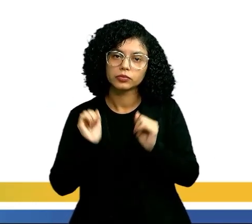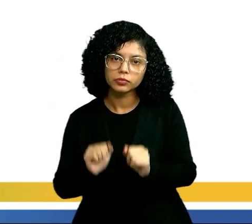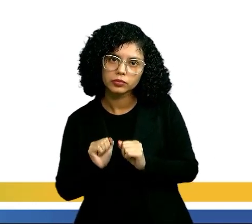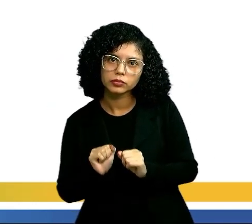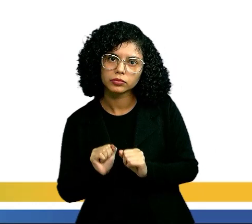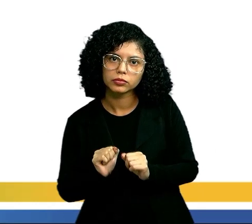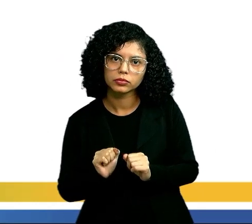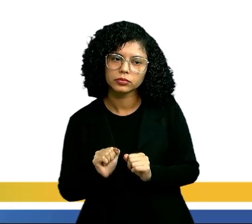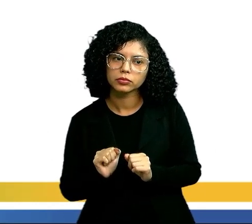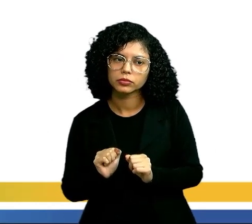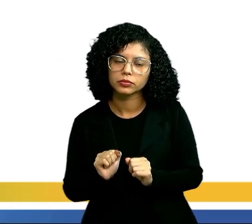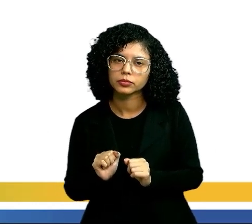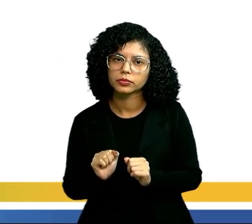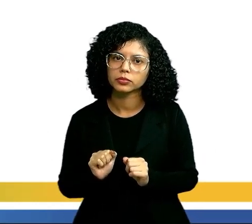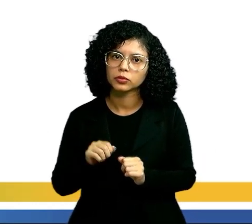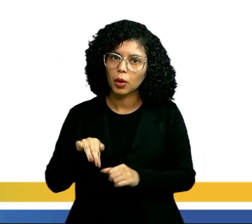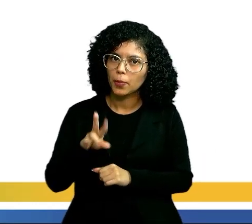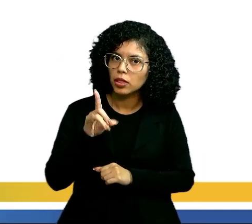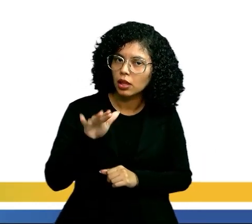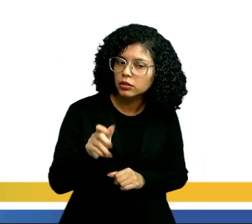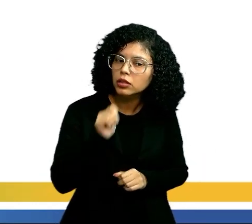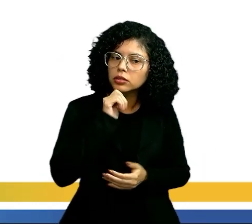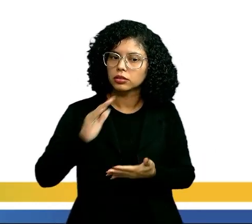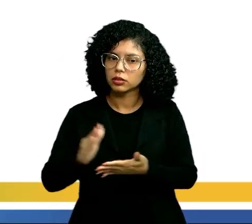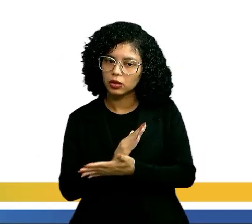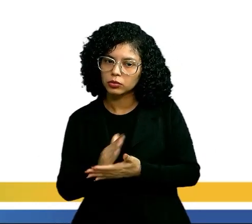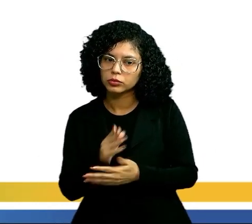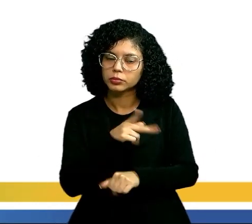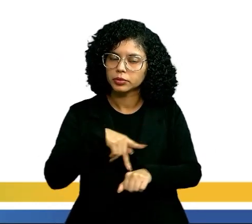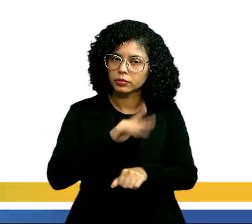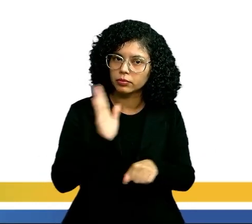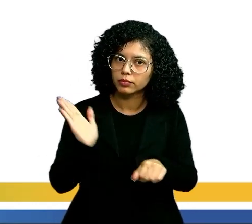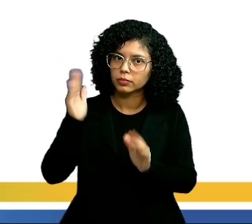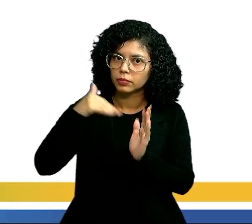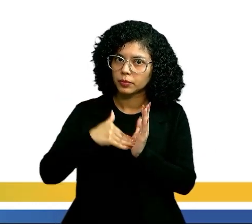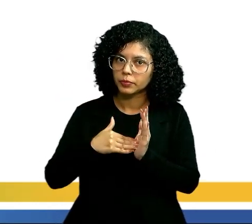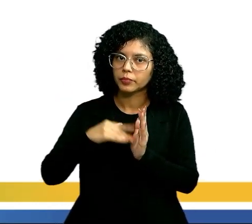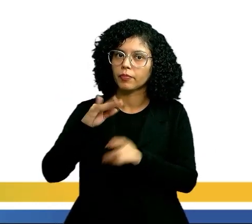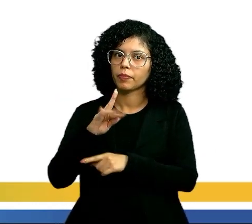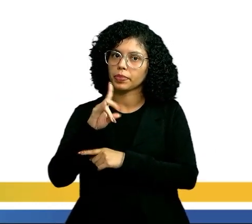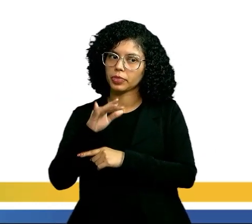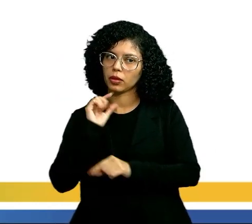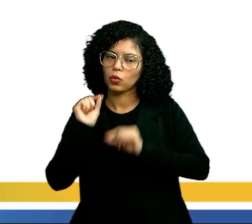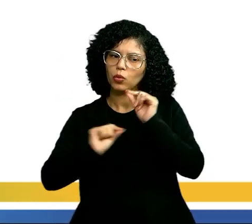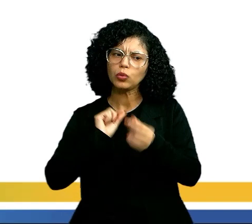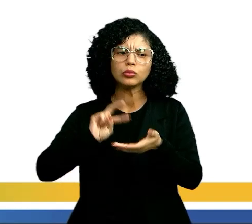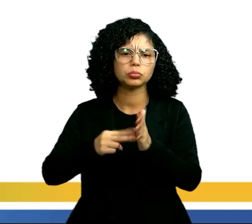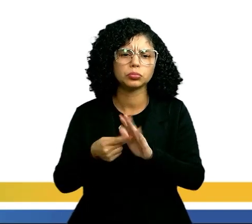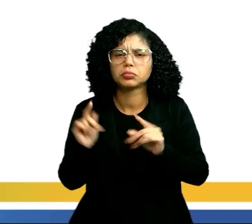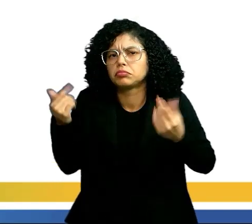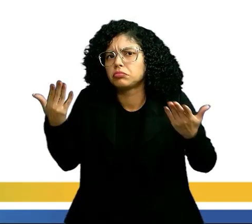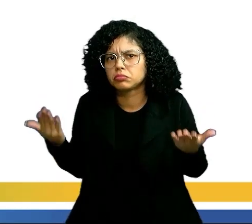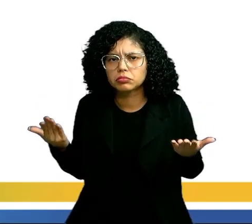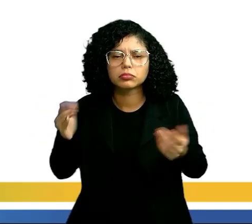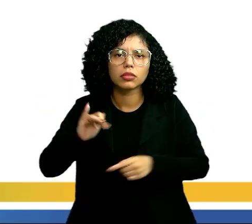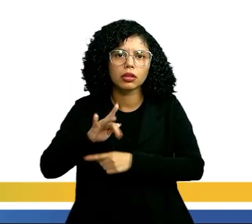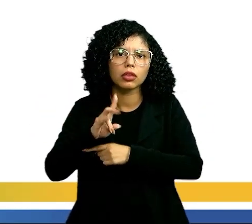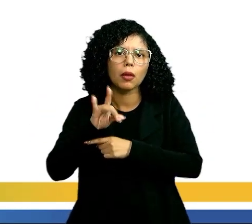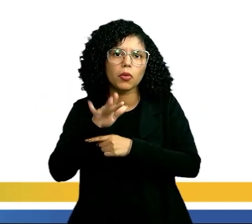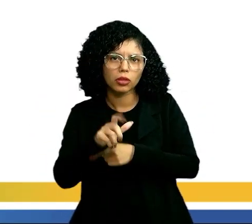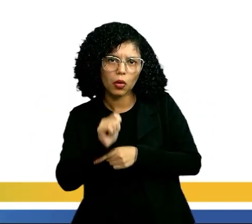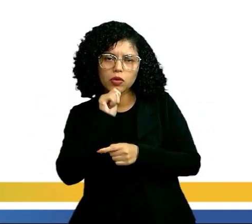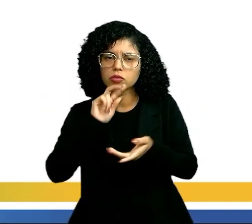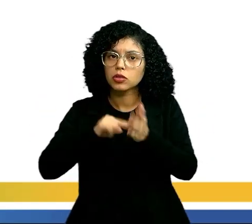podem ser modalidades em alguns países, até intermodais. O que significa intermodais? Significa